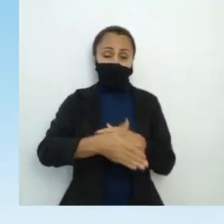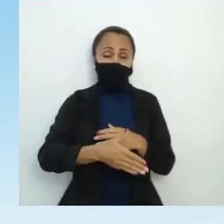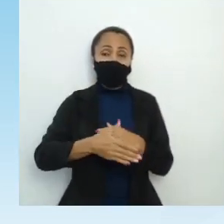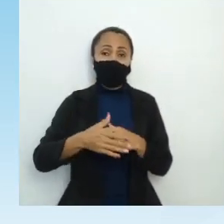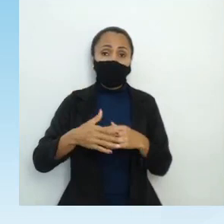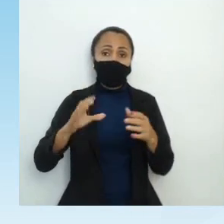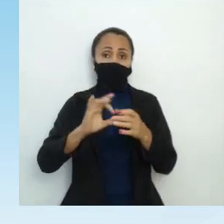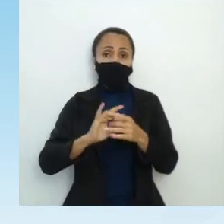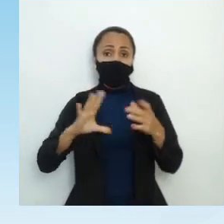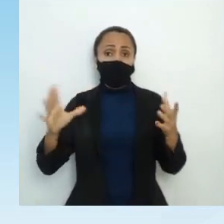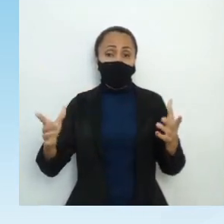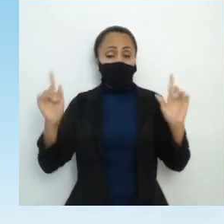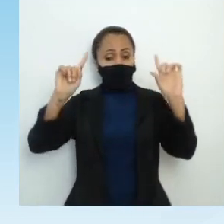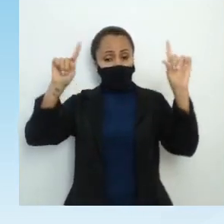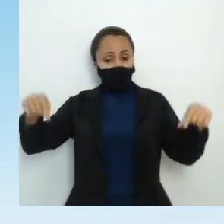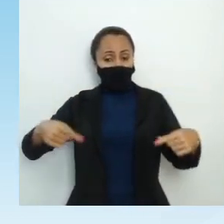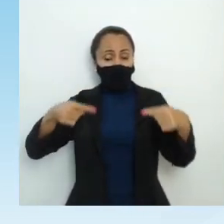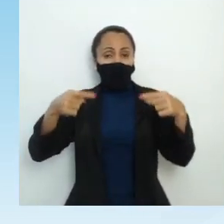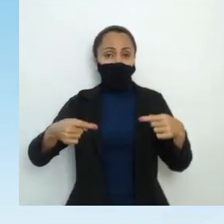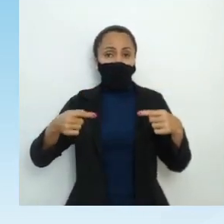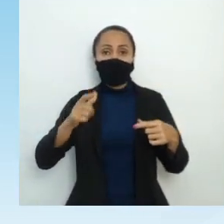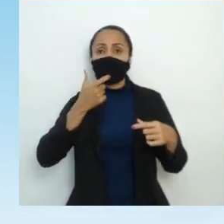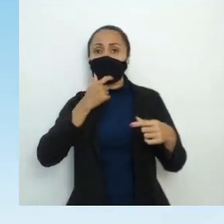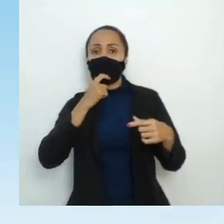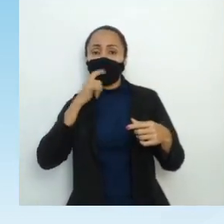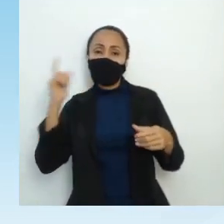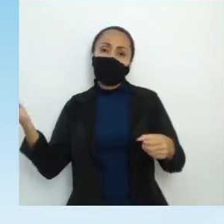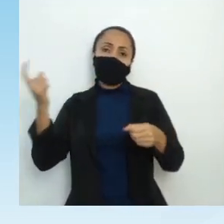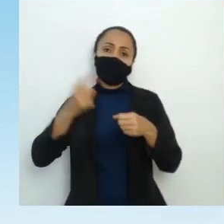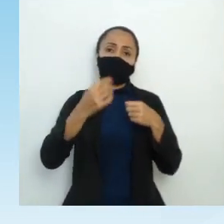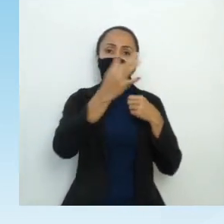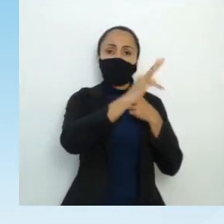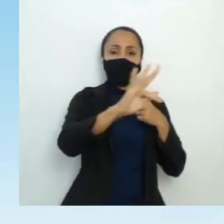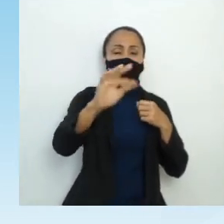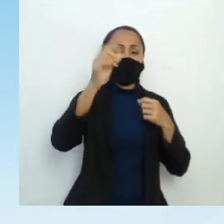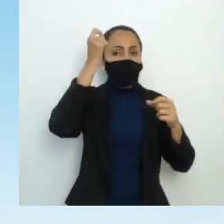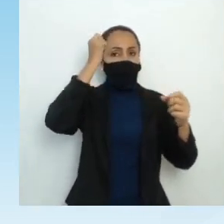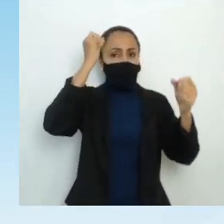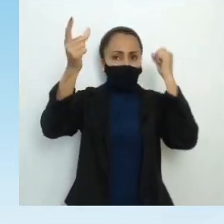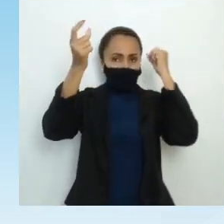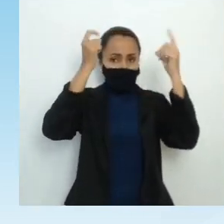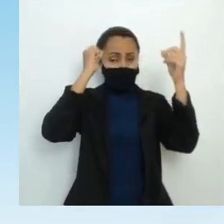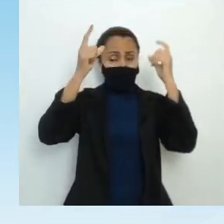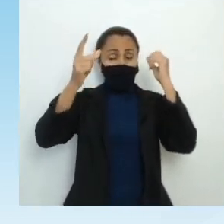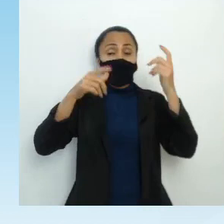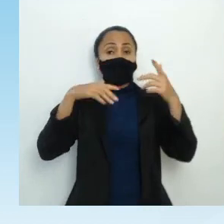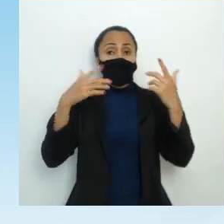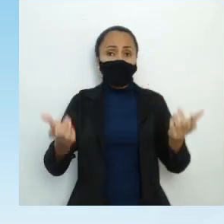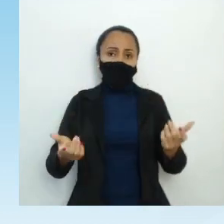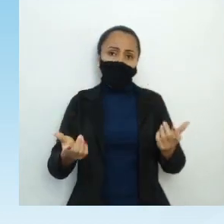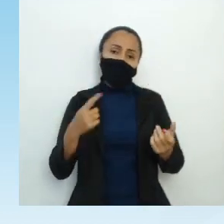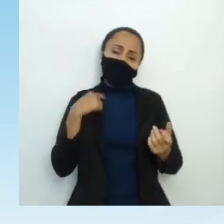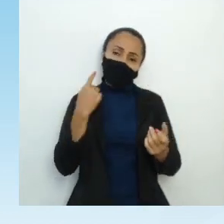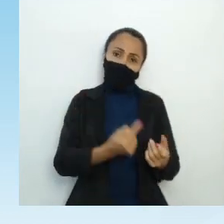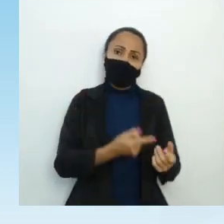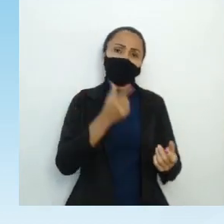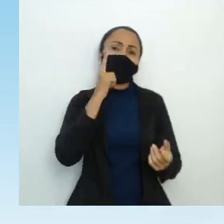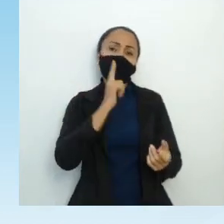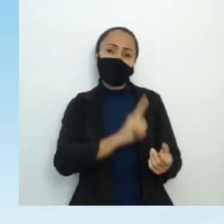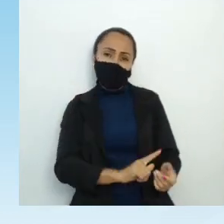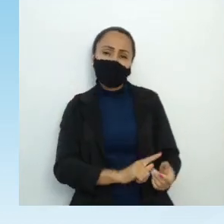contra a Inglaterra e voltam para a França trazendo essas ideias de quem sabe a gente não consegue, quem sabe a gente não conquista